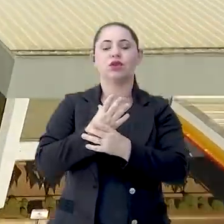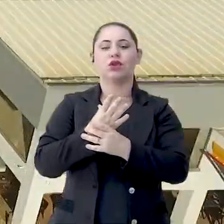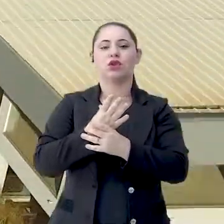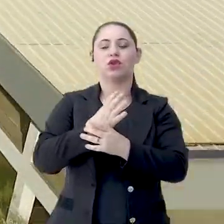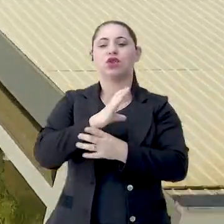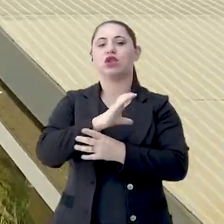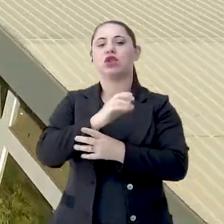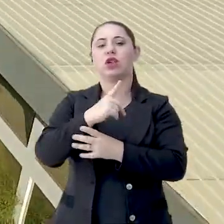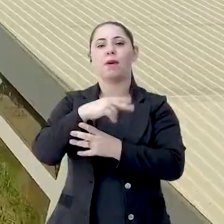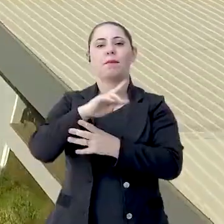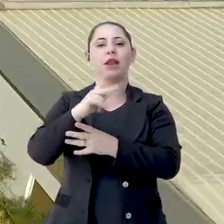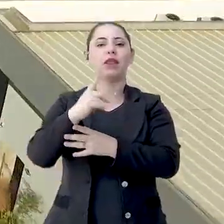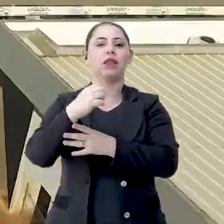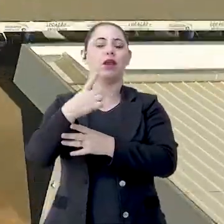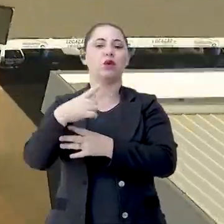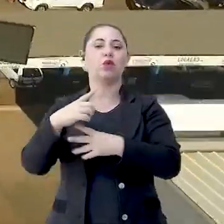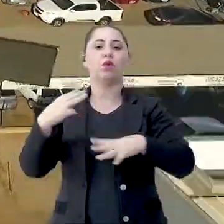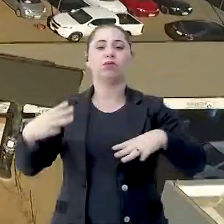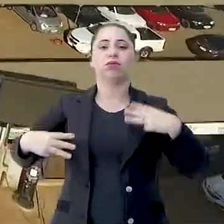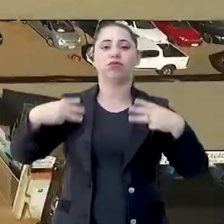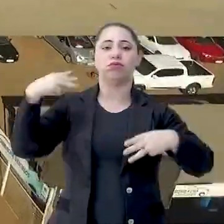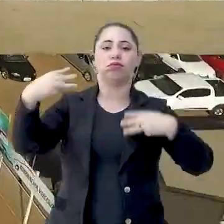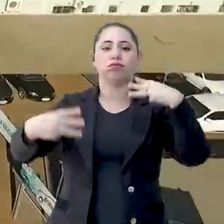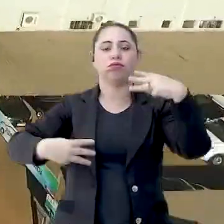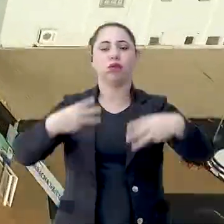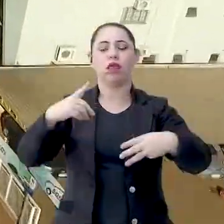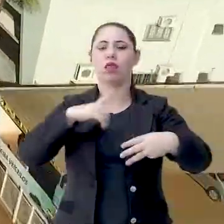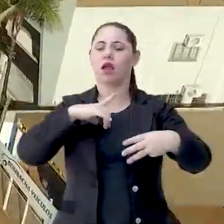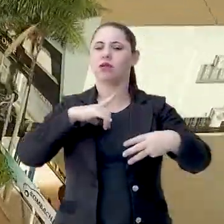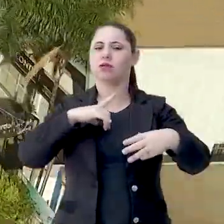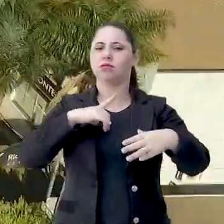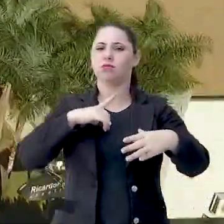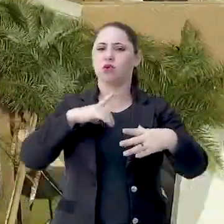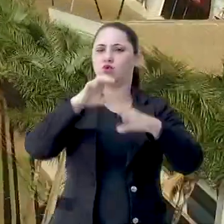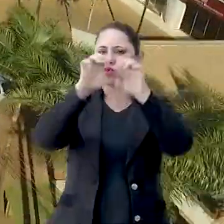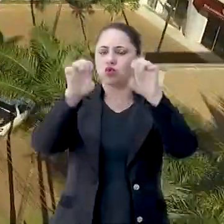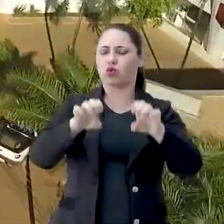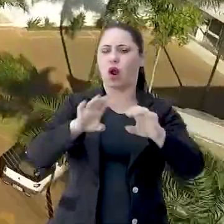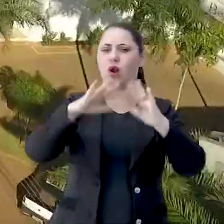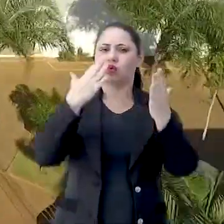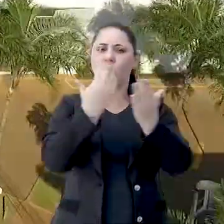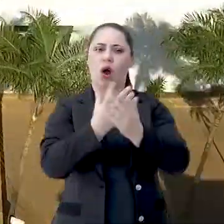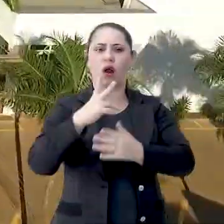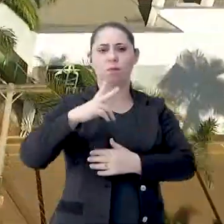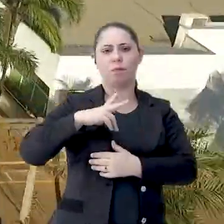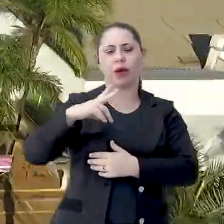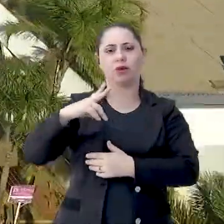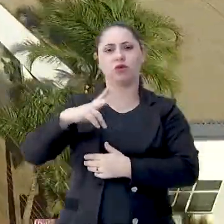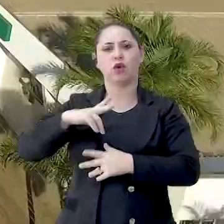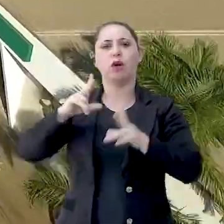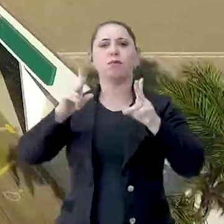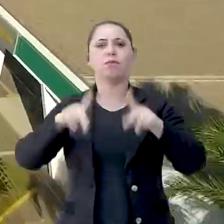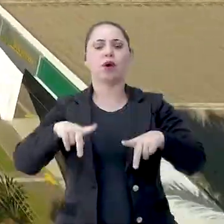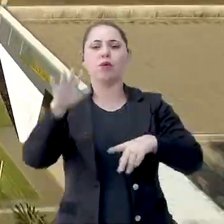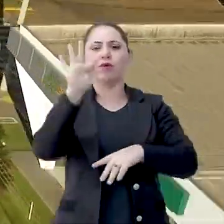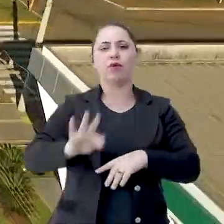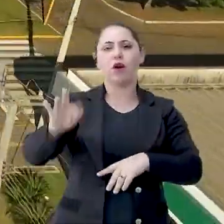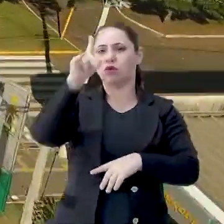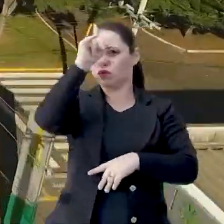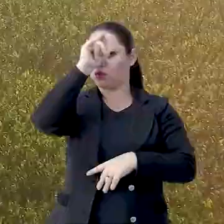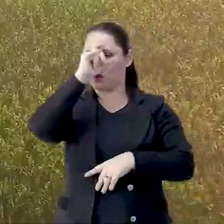faculdade, hospital municipal, empresas multinacionais ligadas ao campo e assistência